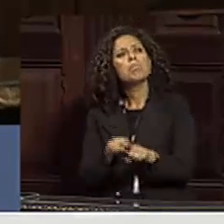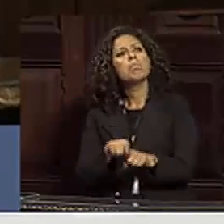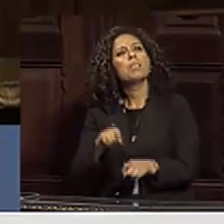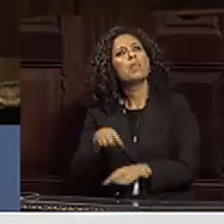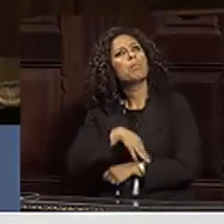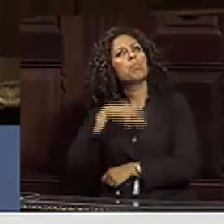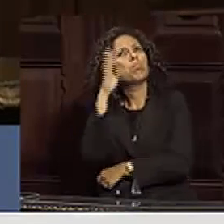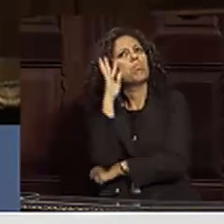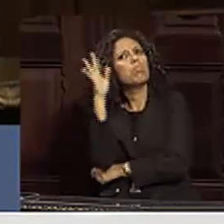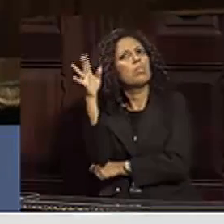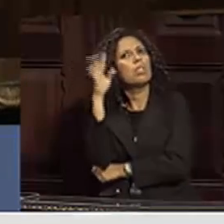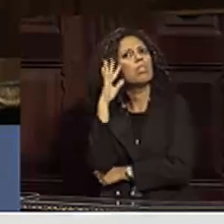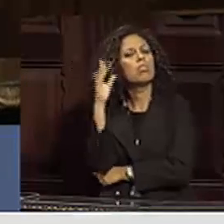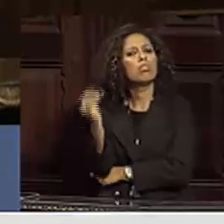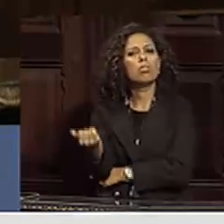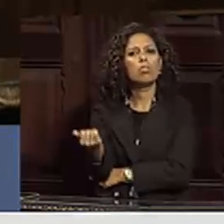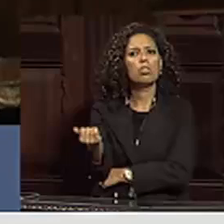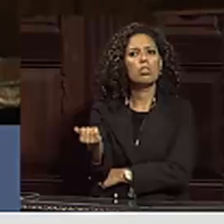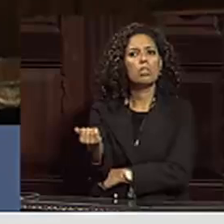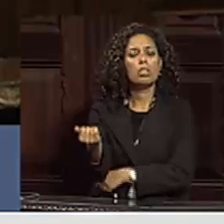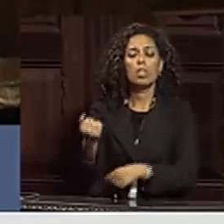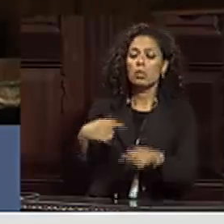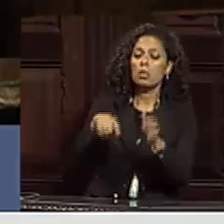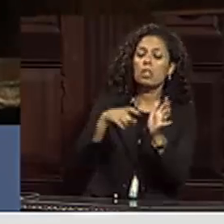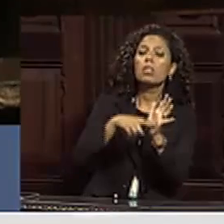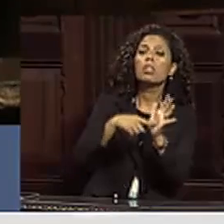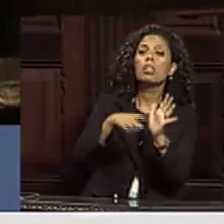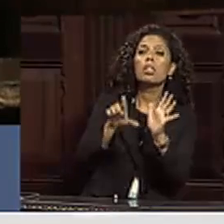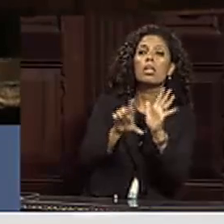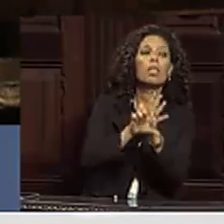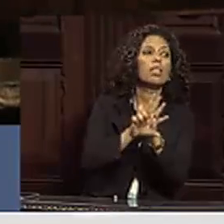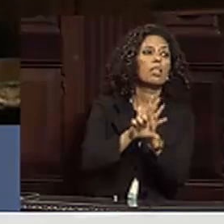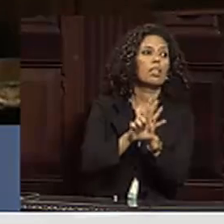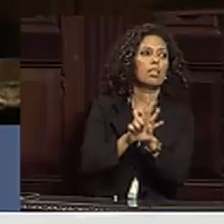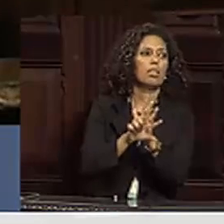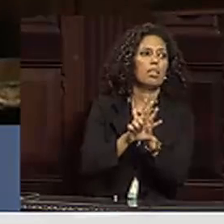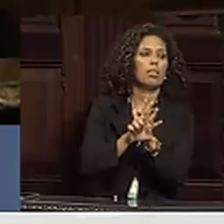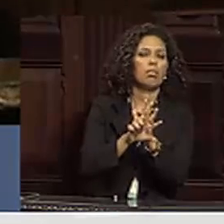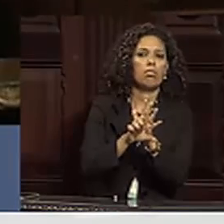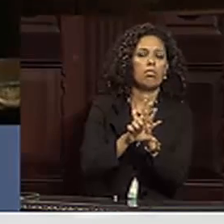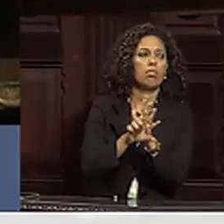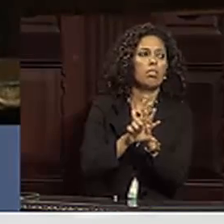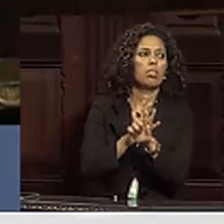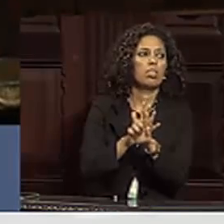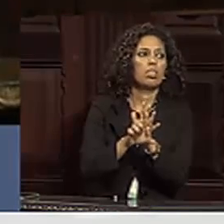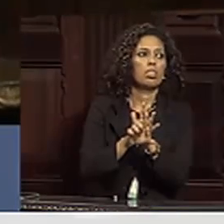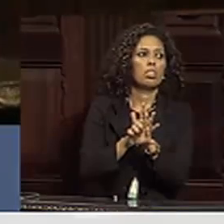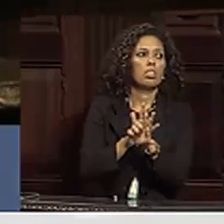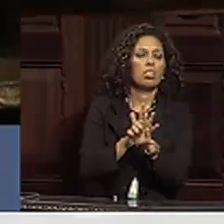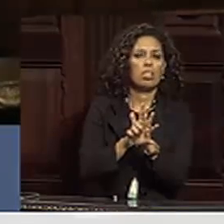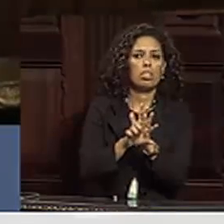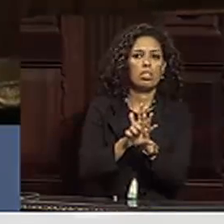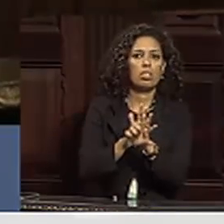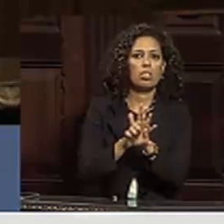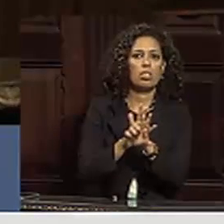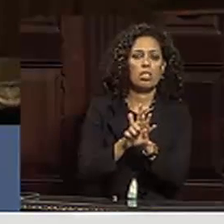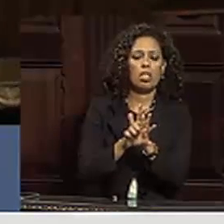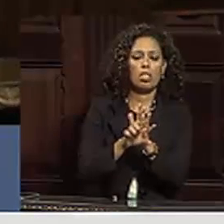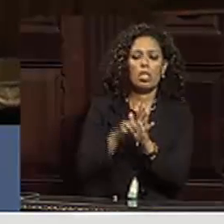E o interessante, que o que regula essa lei, eles já querem que os guardas, com o cajado de